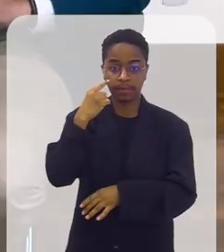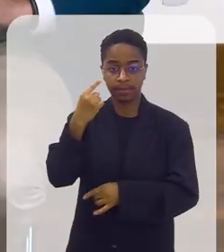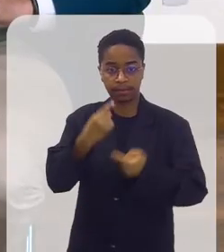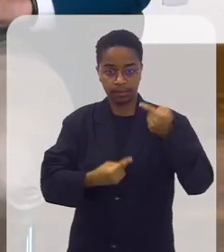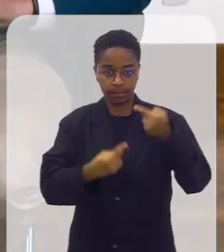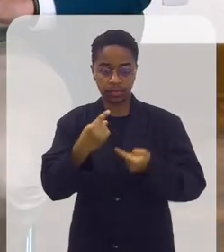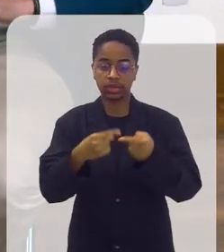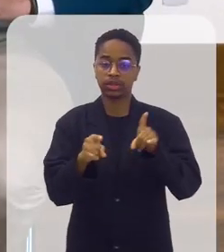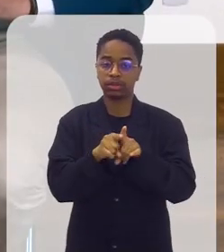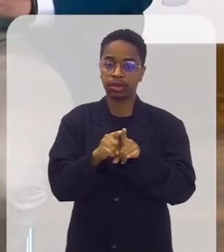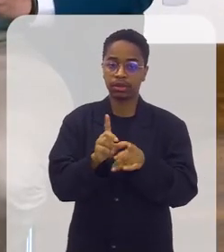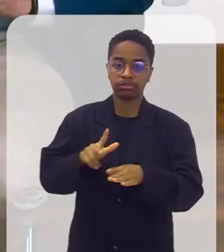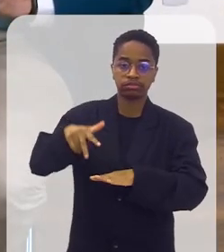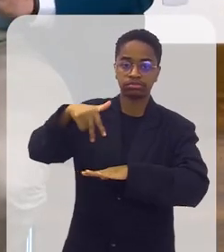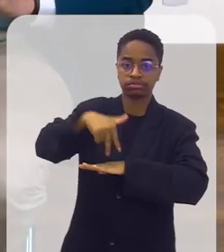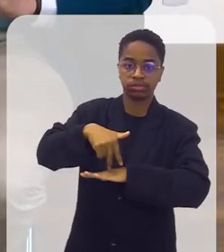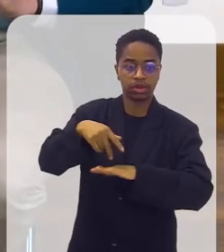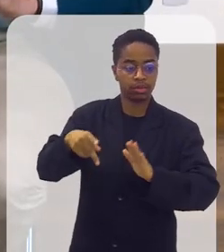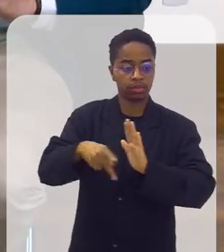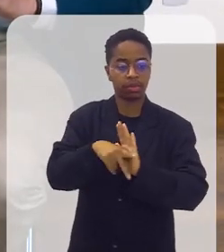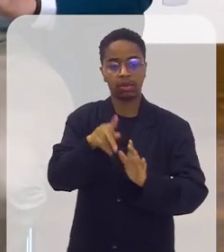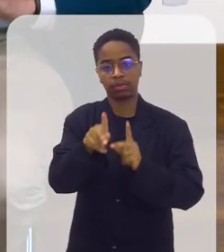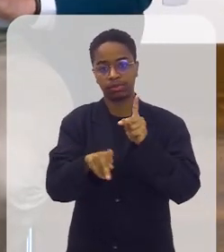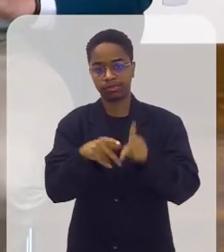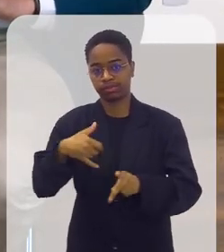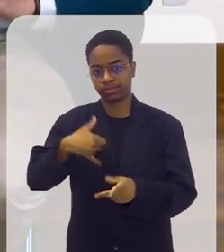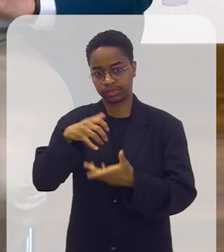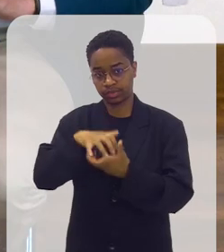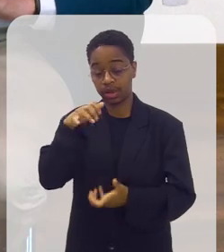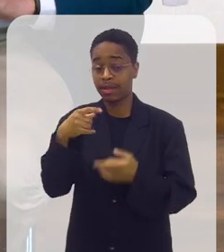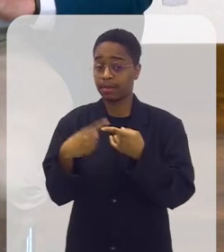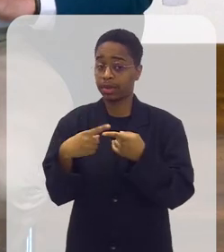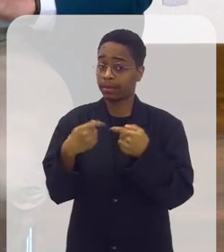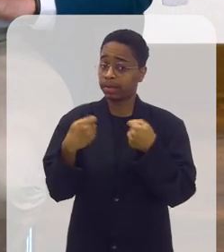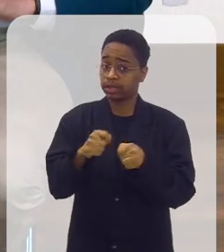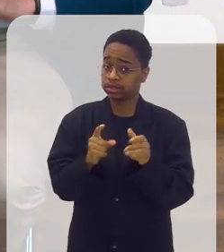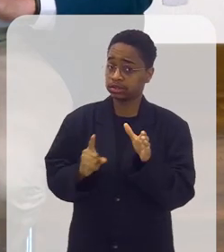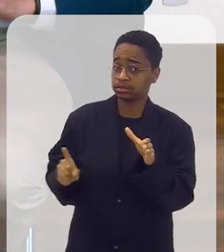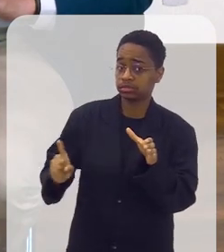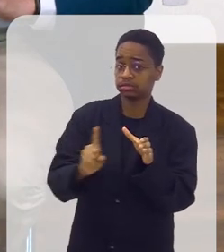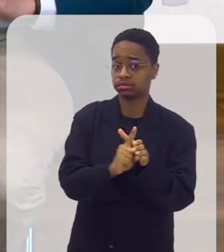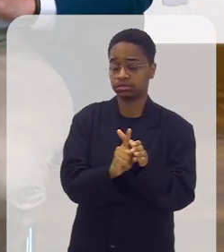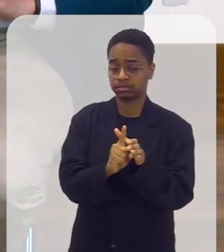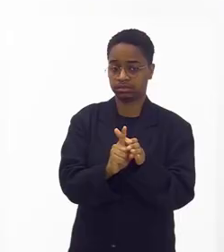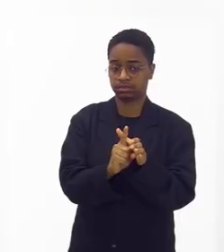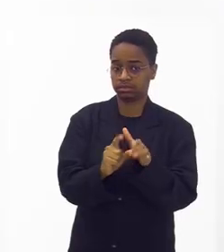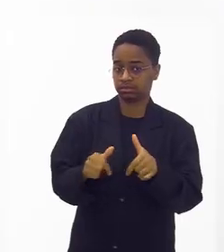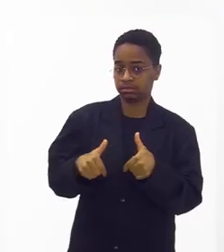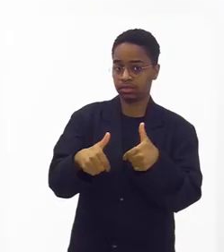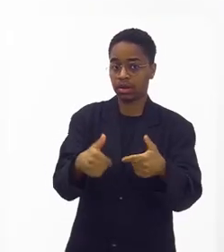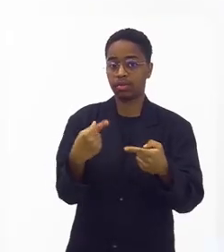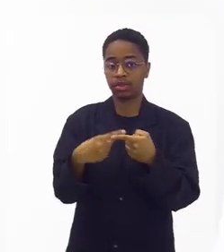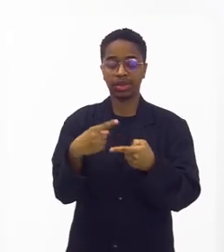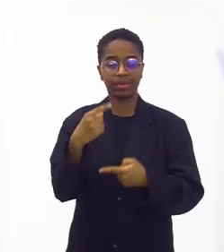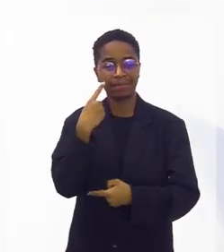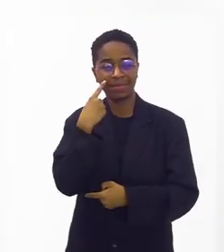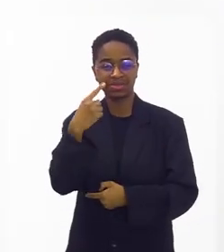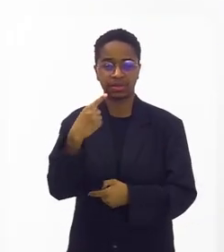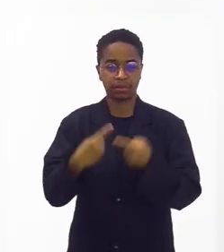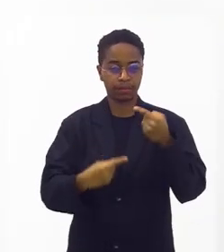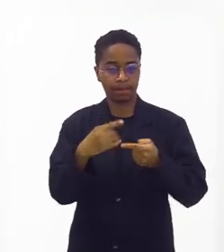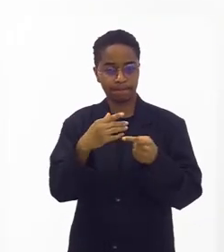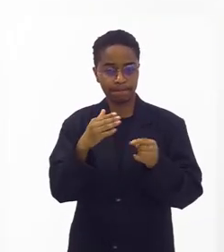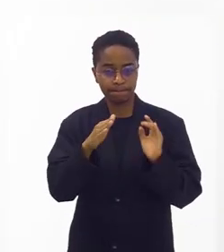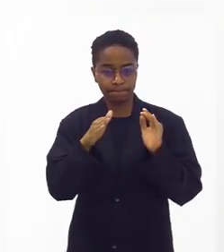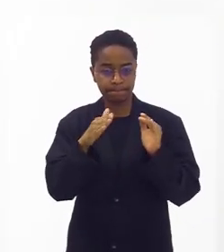pensando política. O lugar de fala, né? O lugar de fala é deles. Sim, verdade. O lugar de fala precisa ser deles, porque pensar